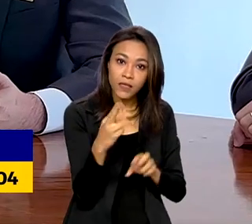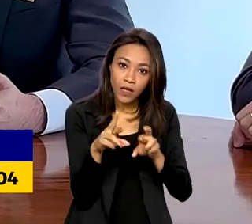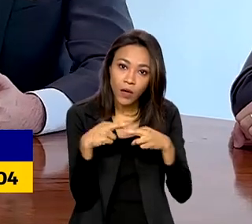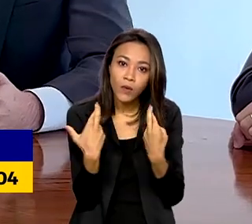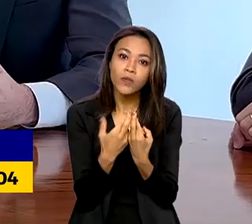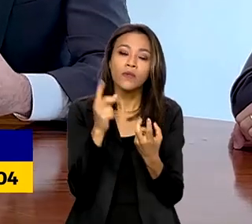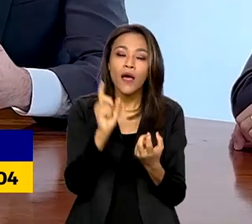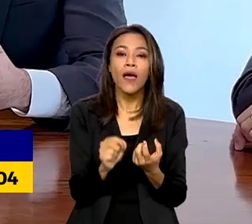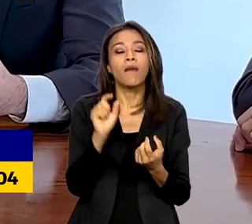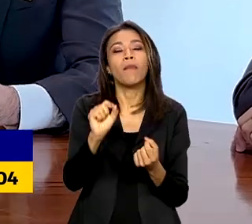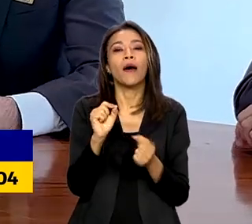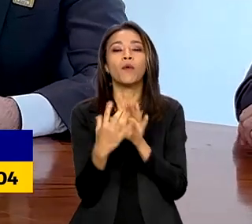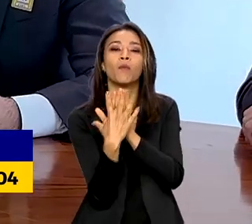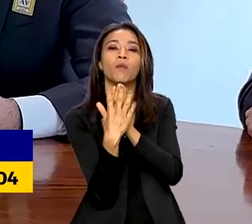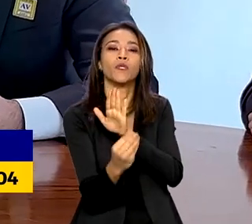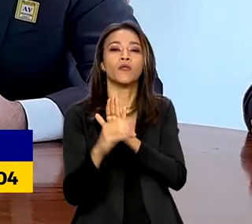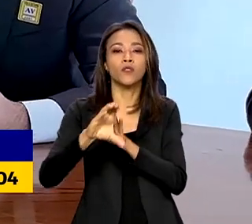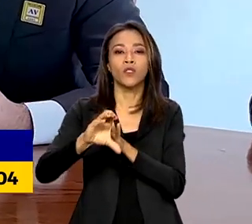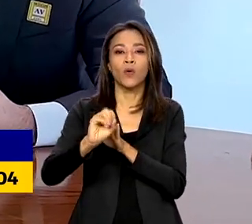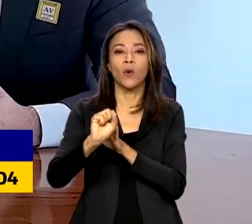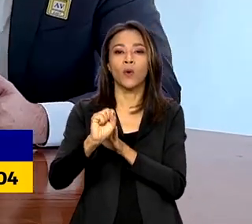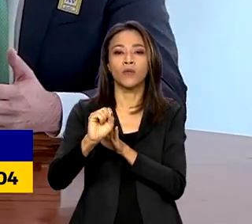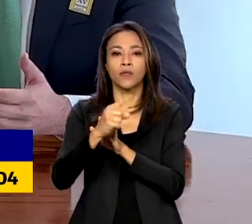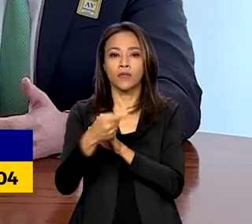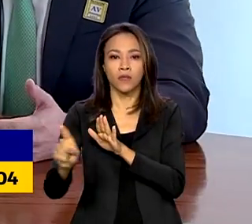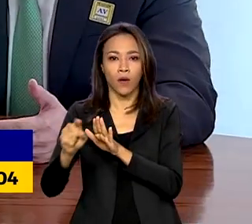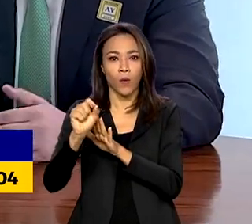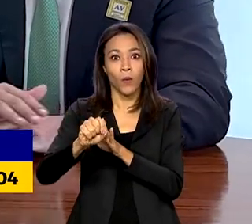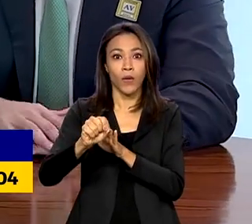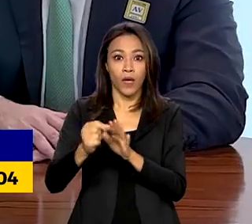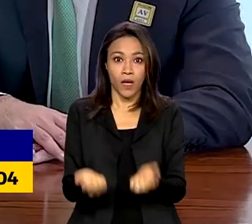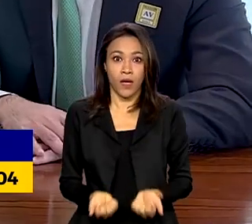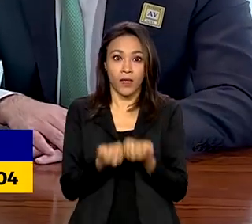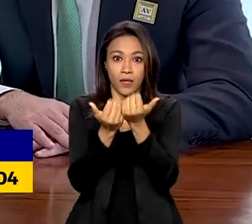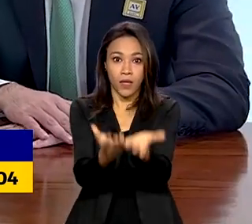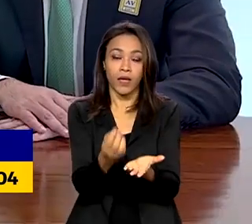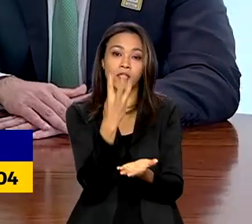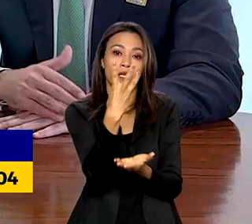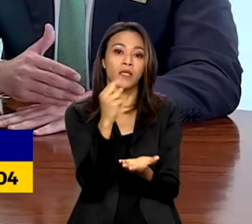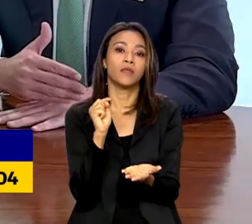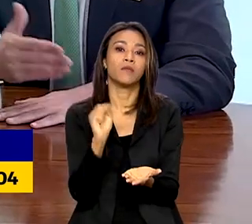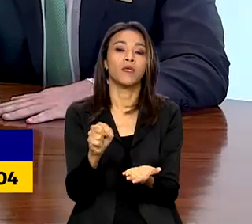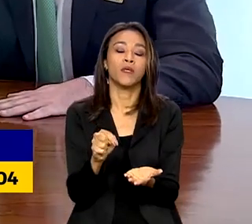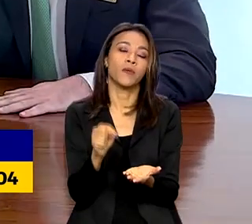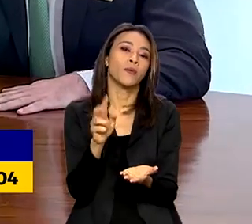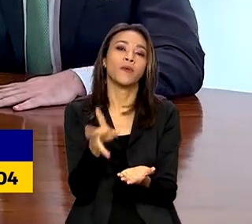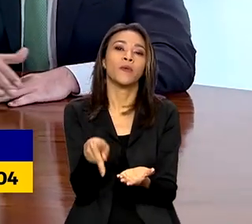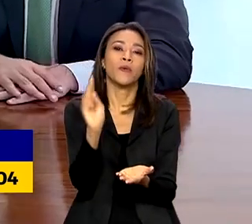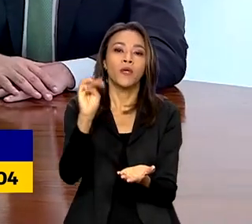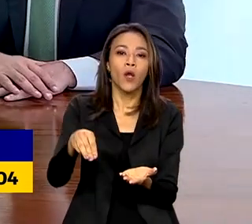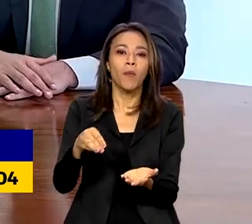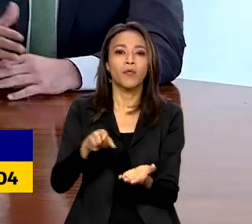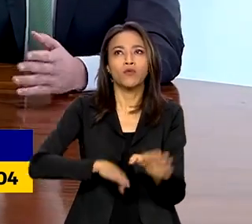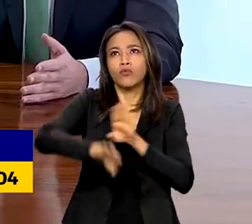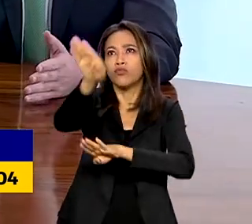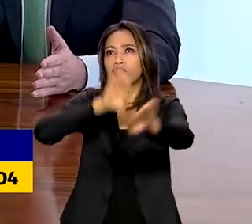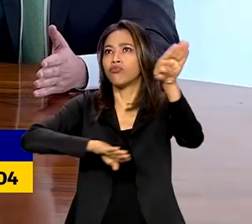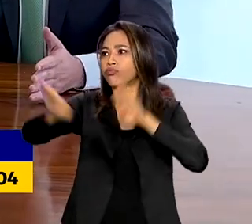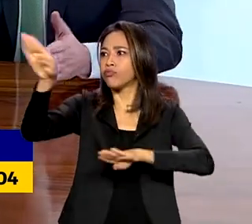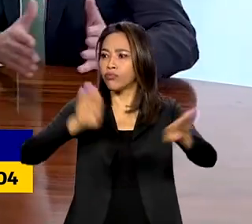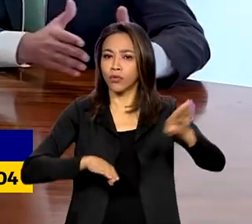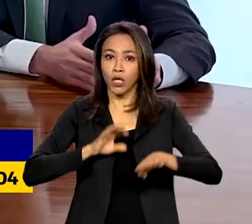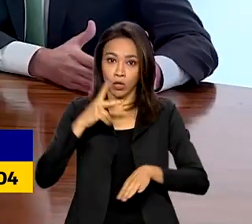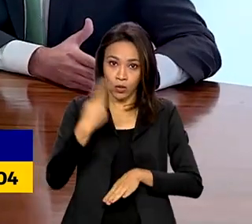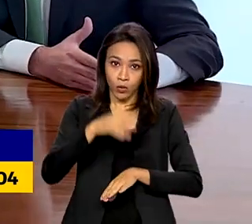de concessão do sistema rodoviário do Paraná, que prevê a entrega de 3.300 quilômetros de rodovias estaduais e